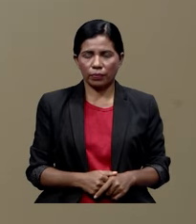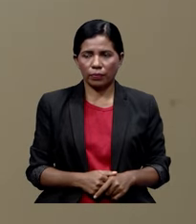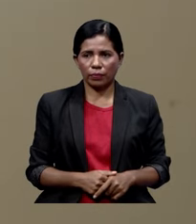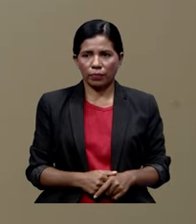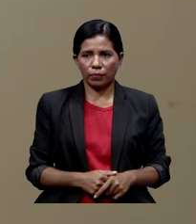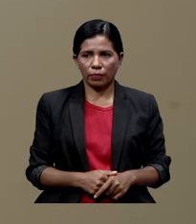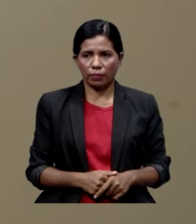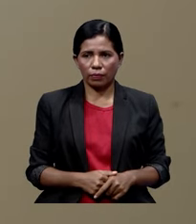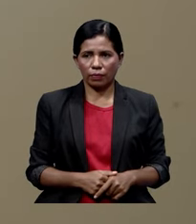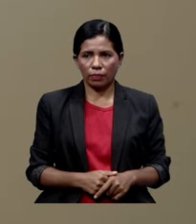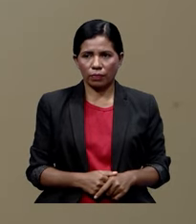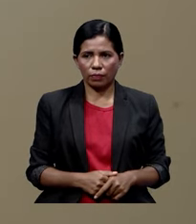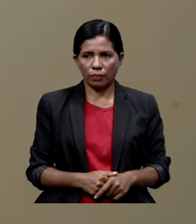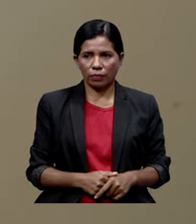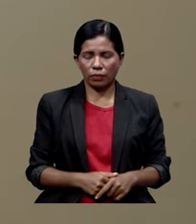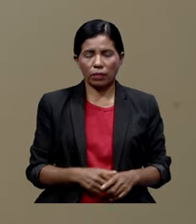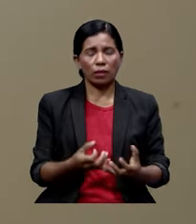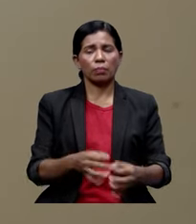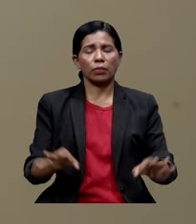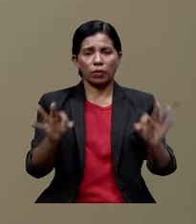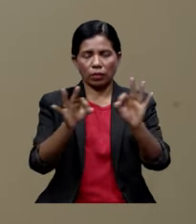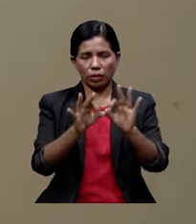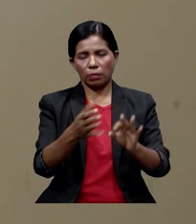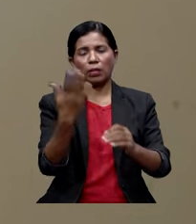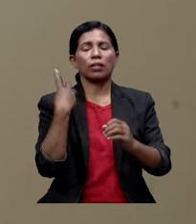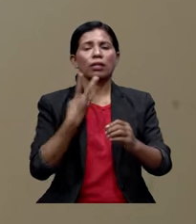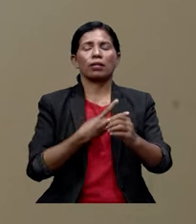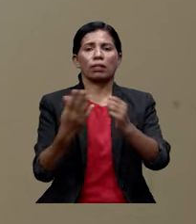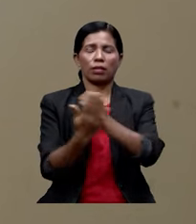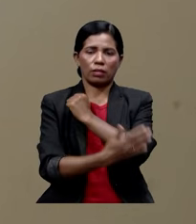Que é uma área muito importante do país.